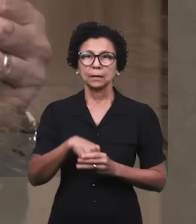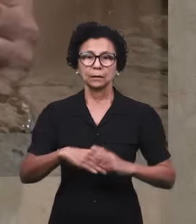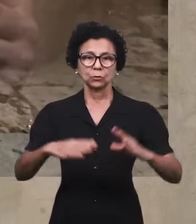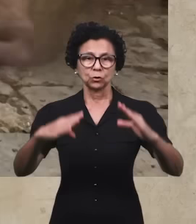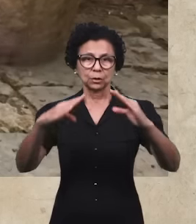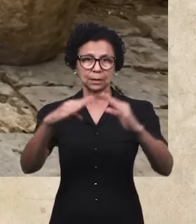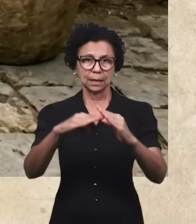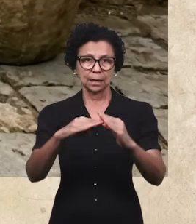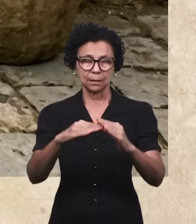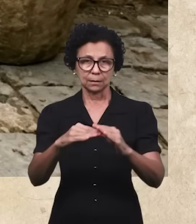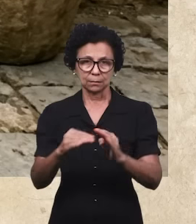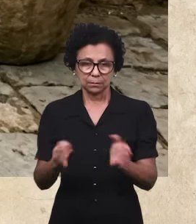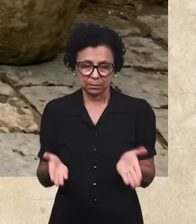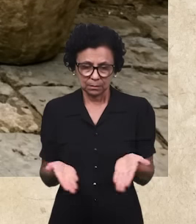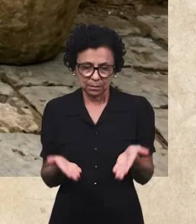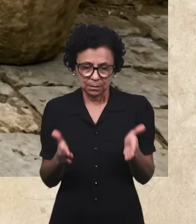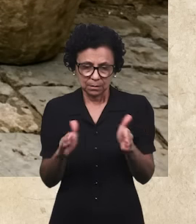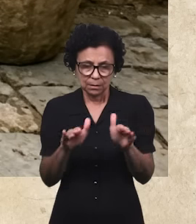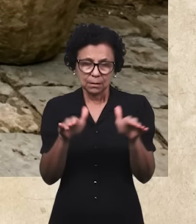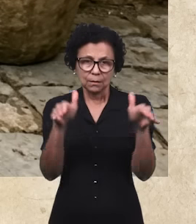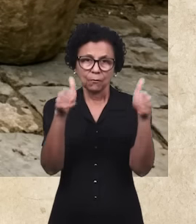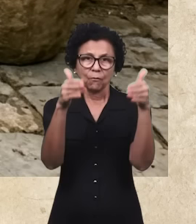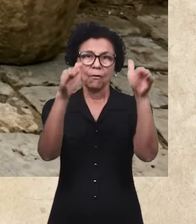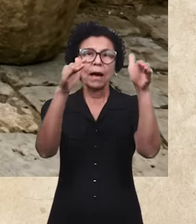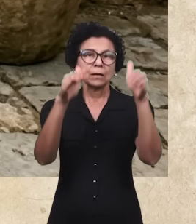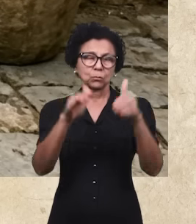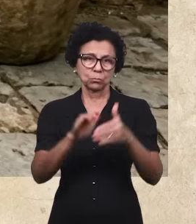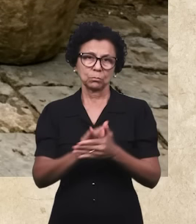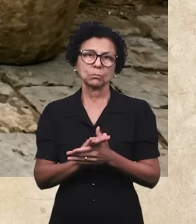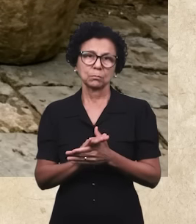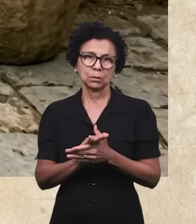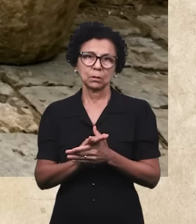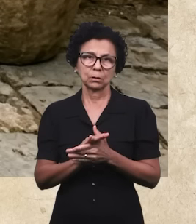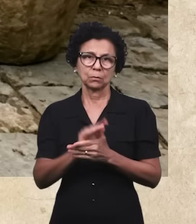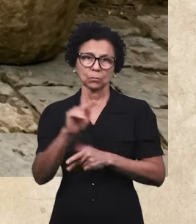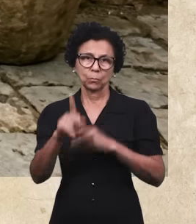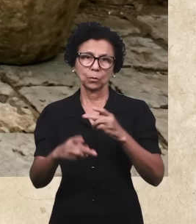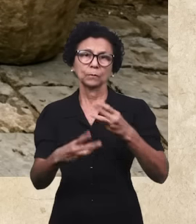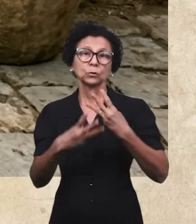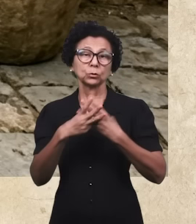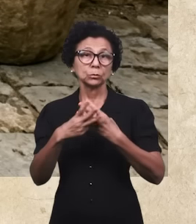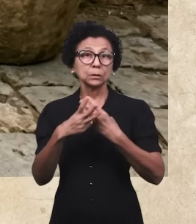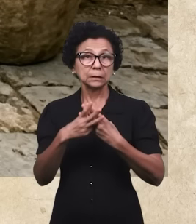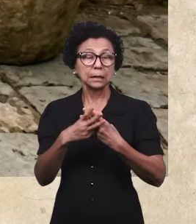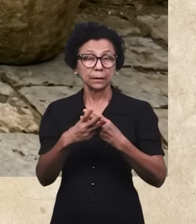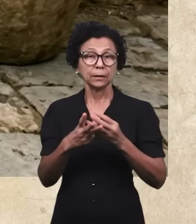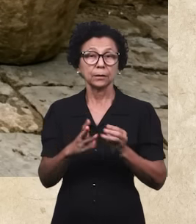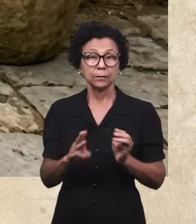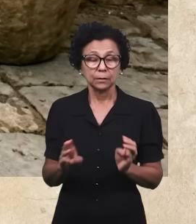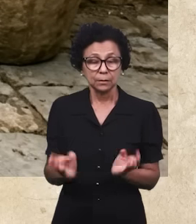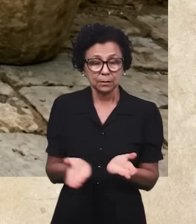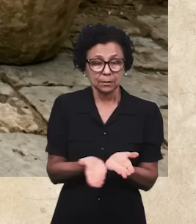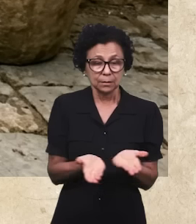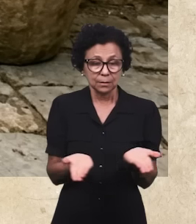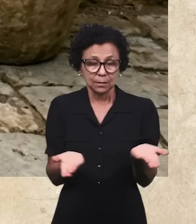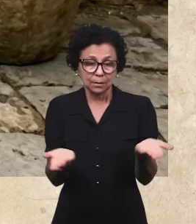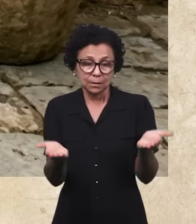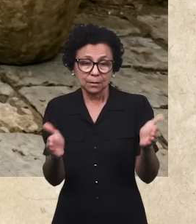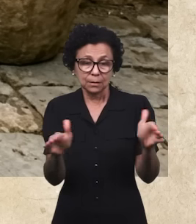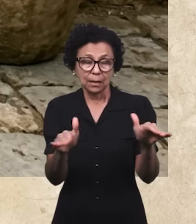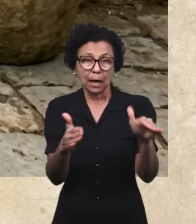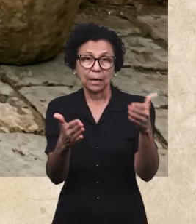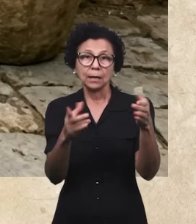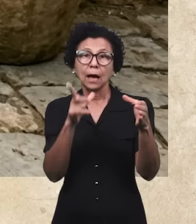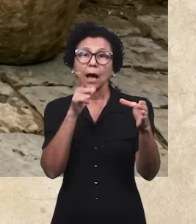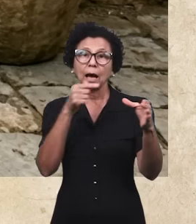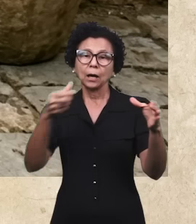casas, da casa. Os judeus, eles armazenavam em talhas as águas